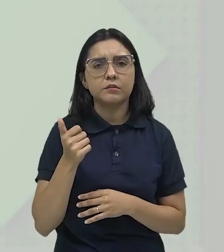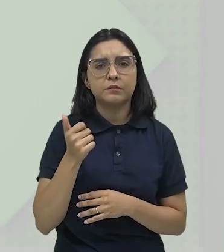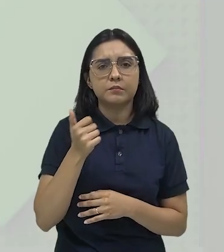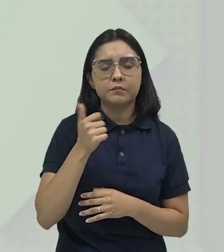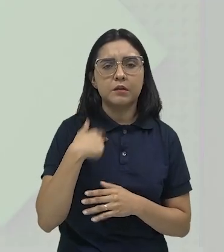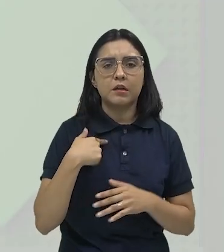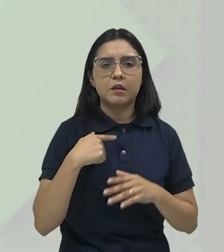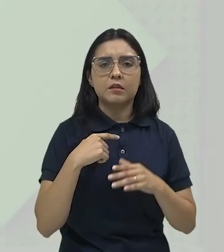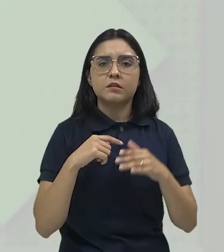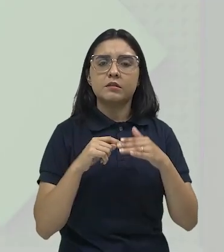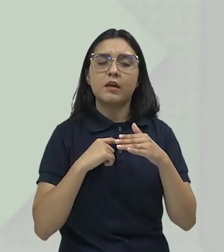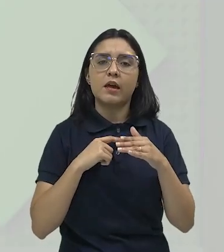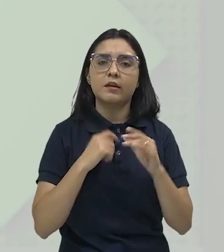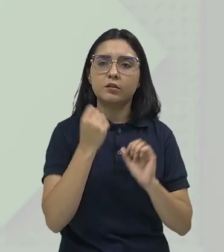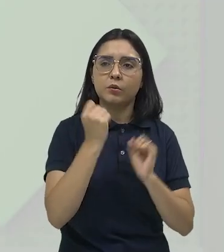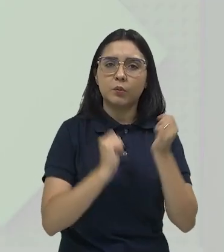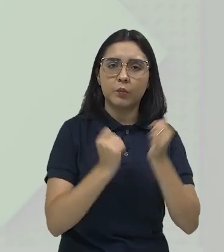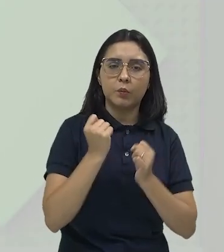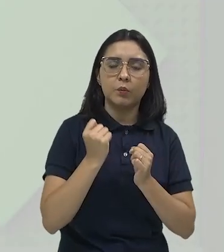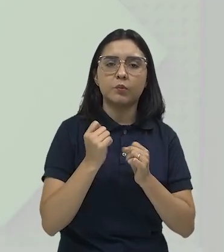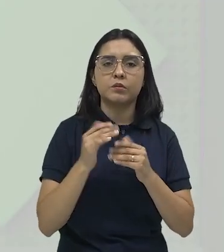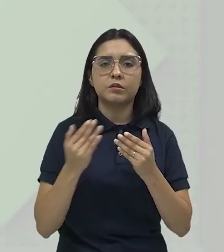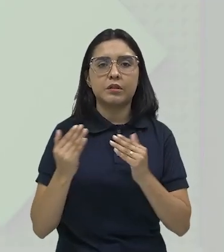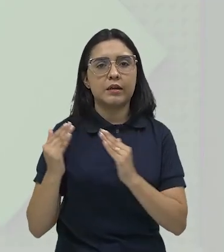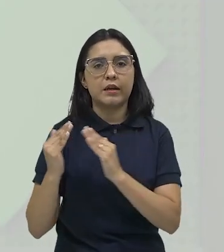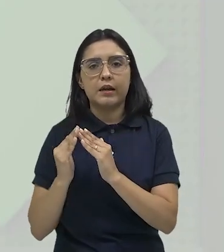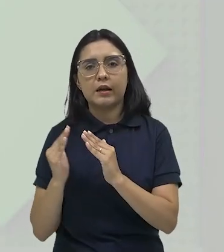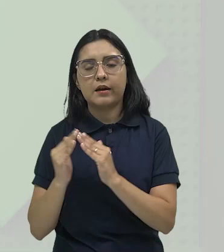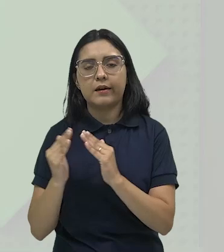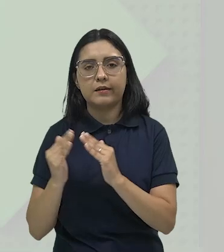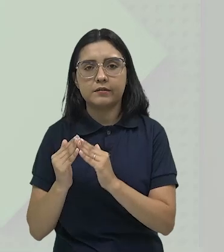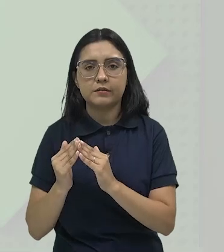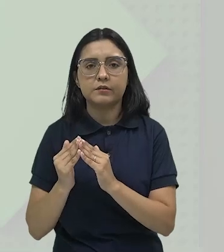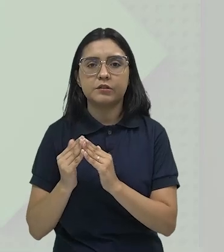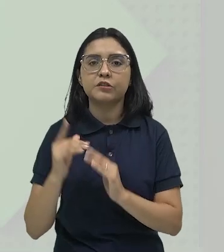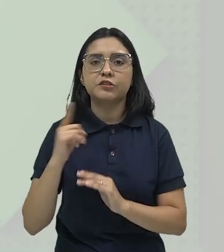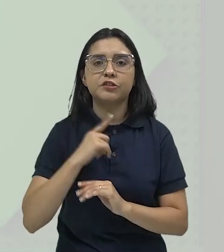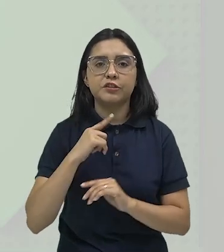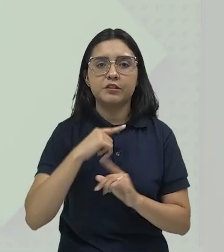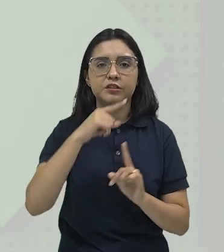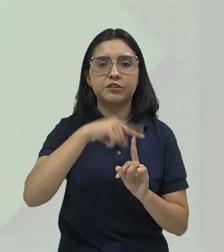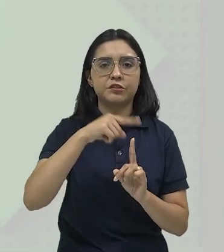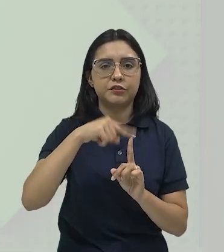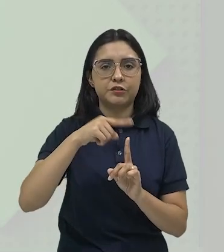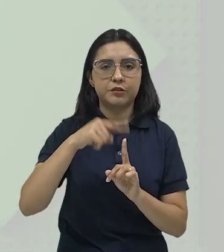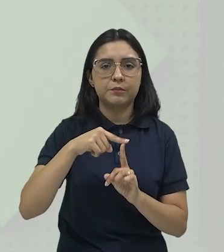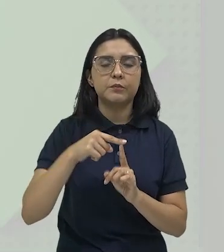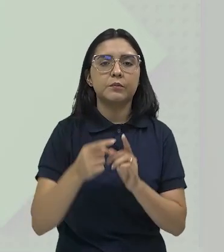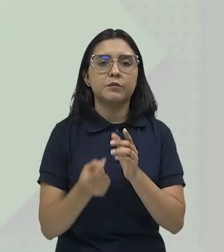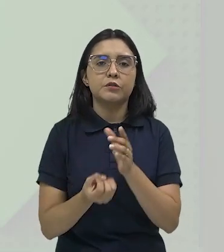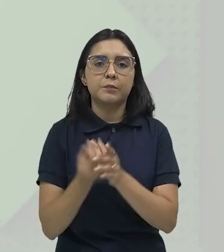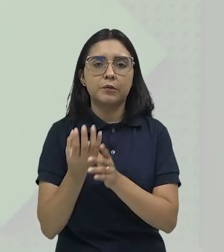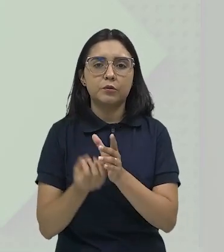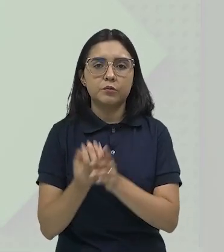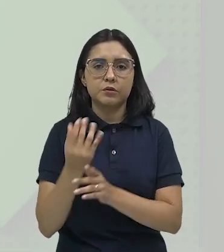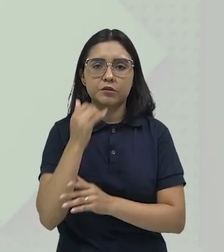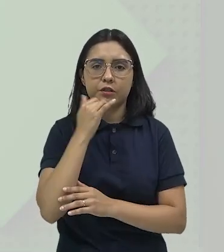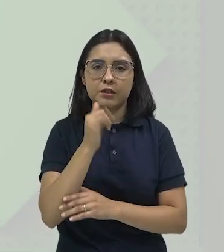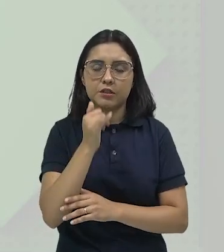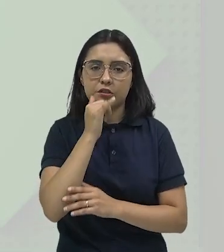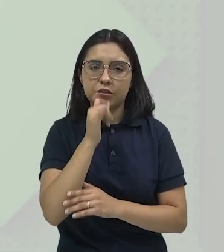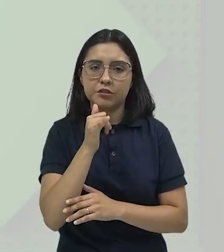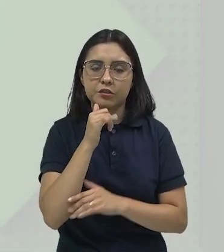poucas indústrias, poucas casas residenciais tinham esses tipos de placas,